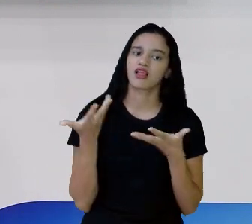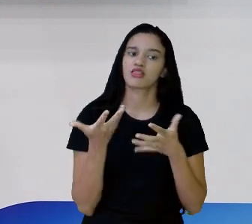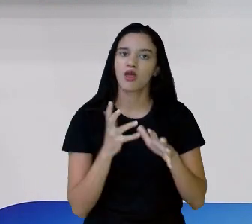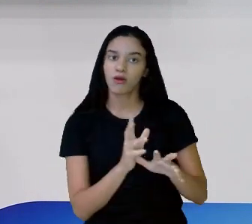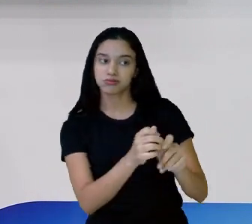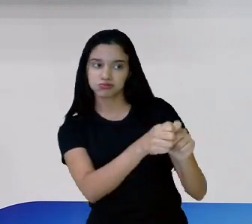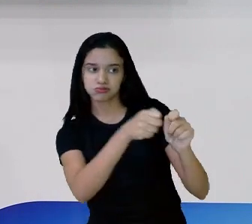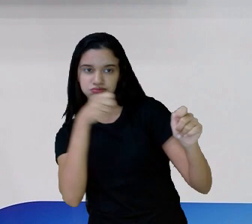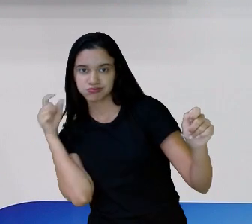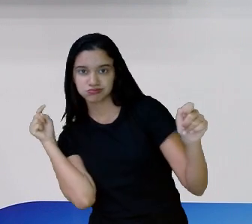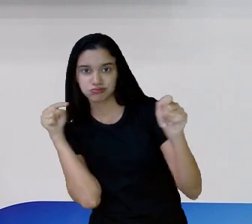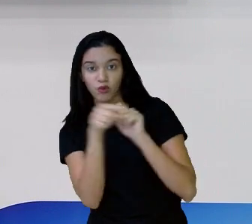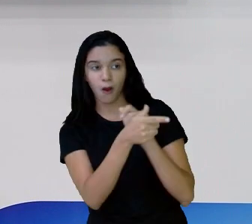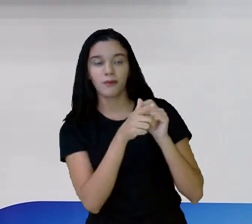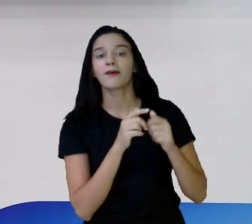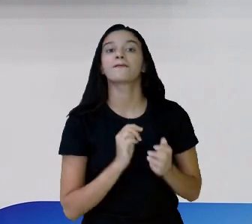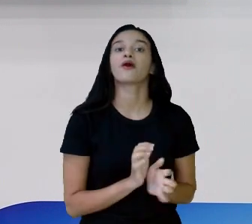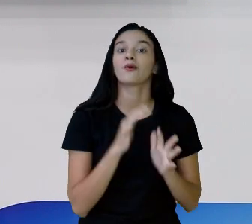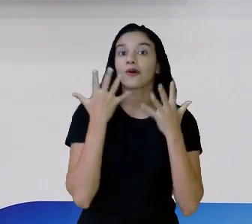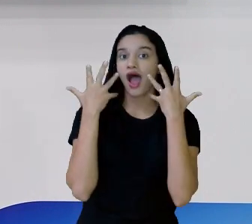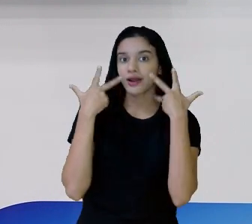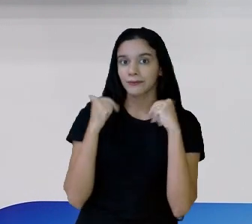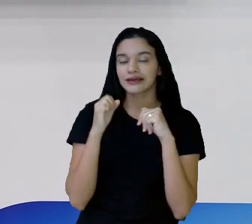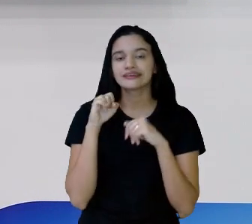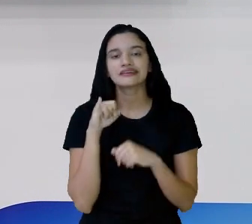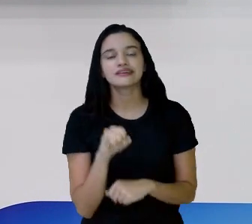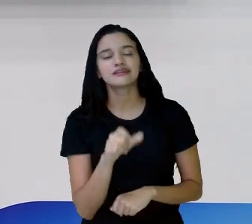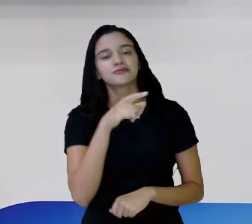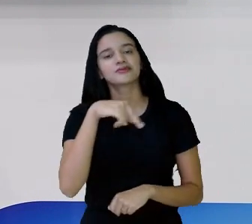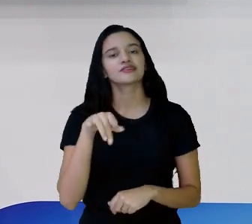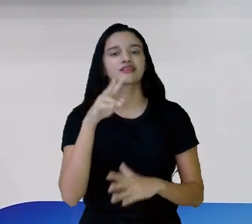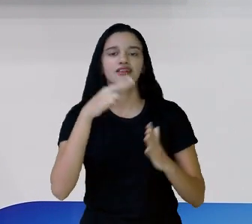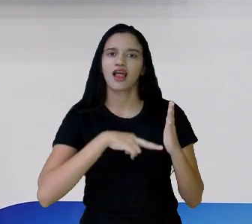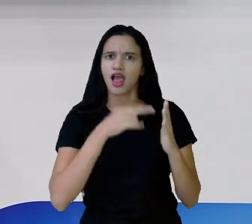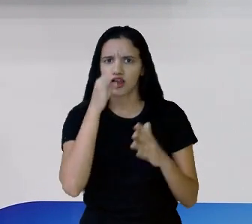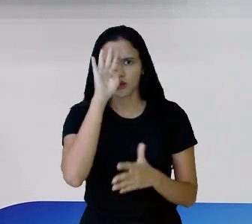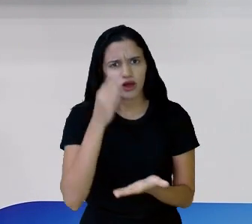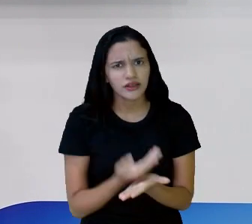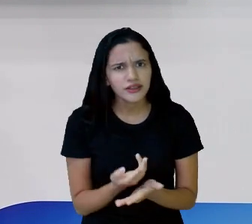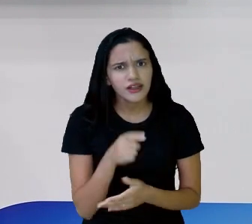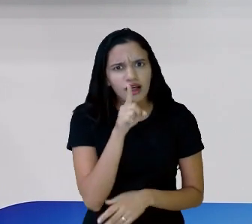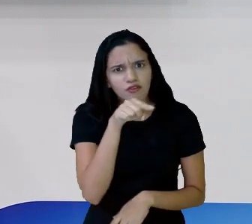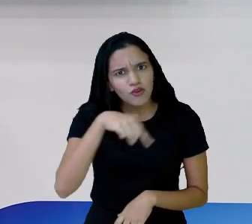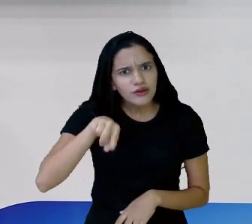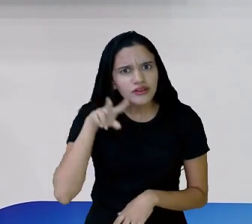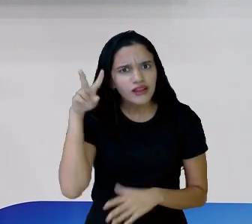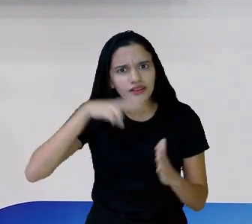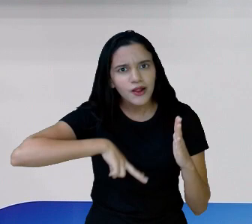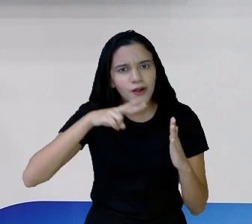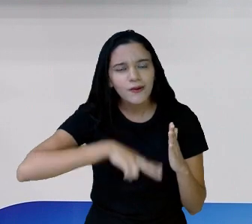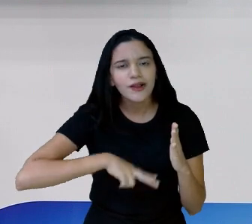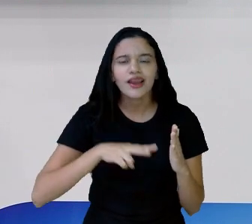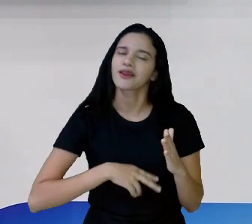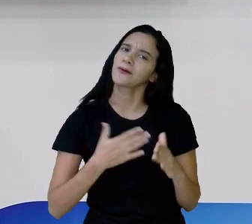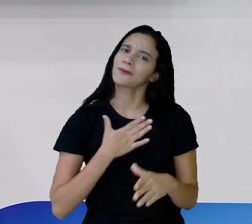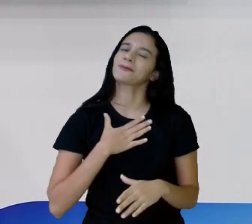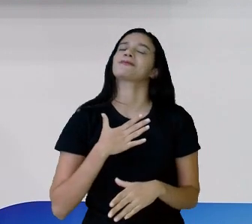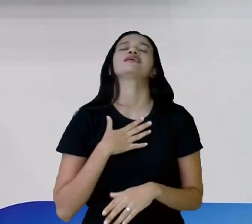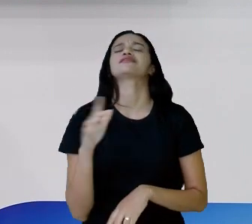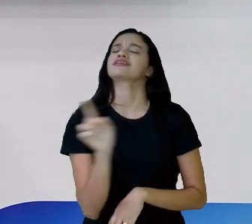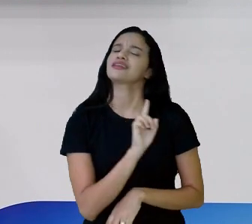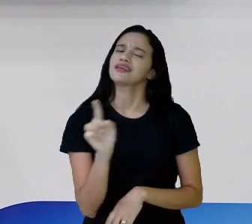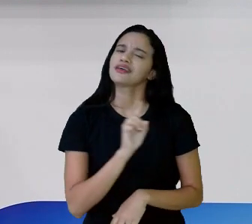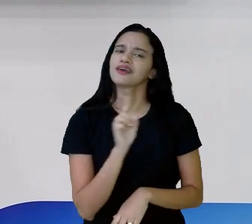mais caçar os animais. Se você ainda não leu, não acredito, você ainda não leu, só leu comigo aqui,